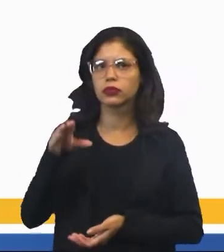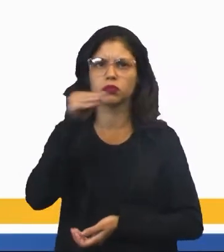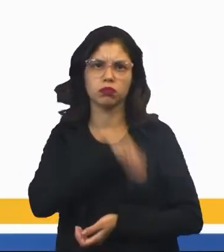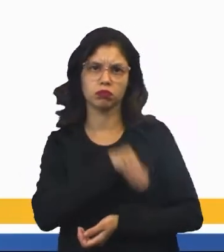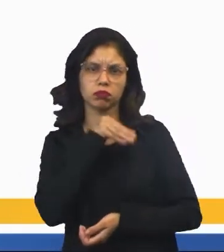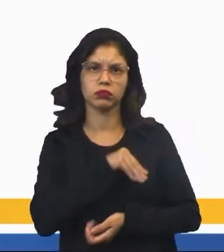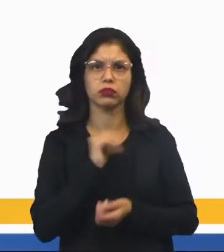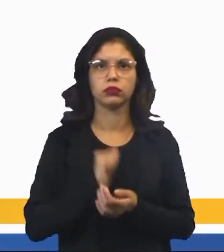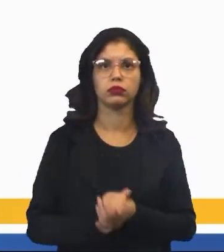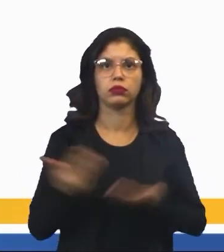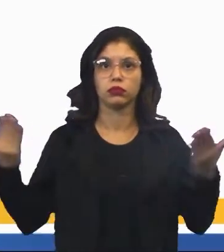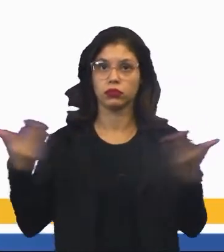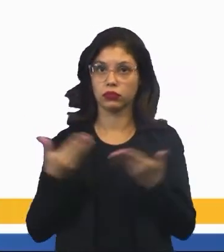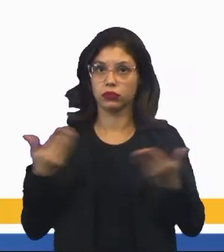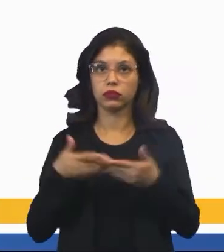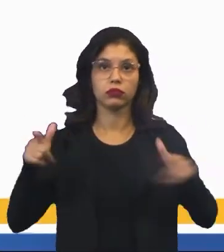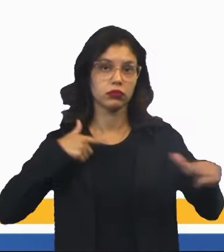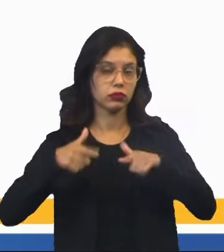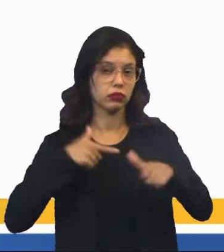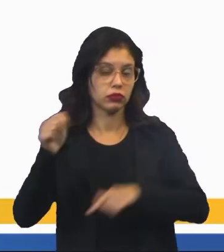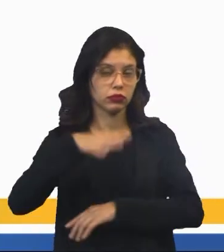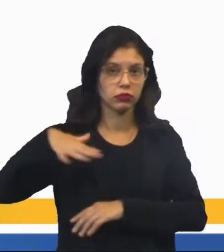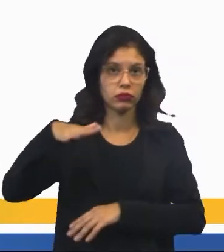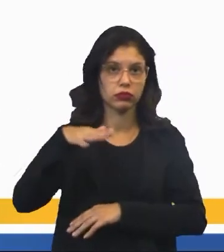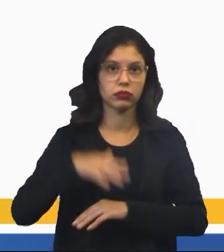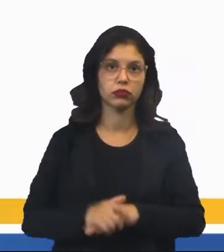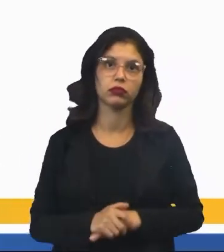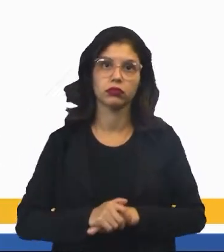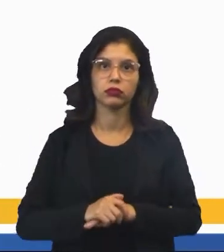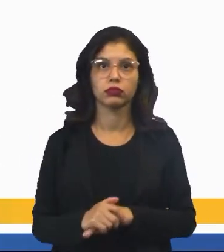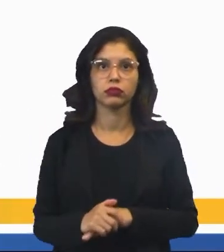Baixos salários no atual emprego no campo,